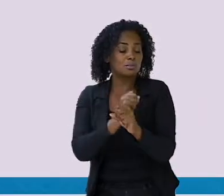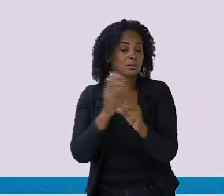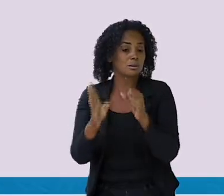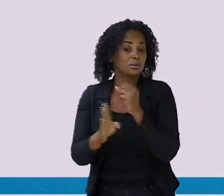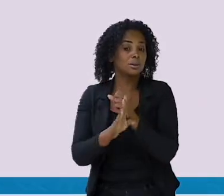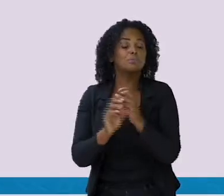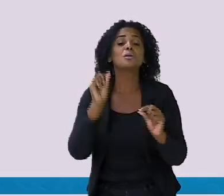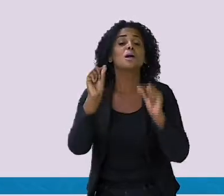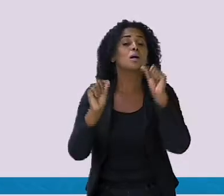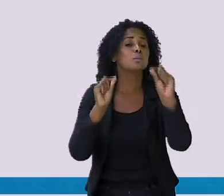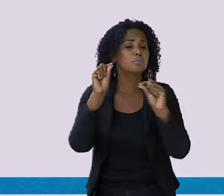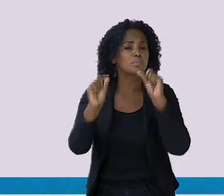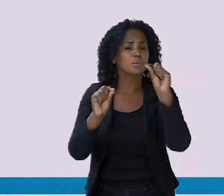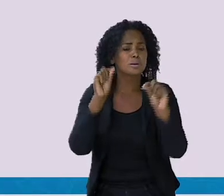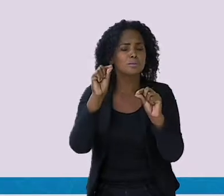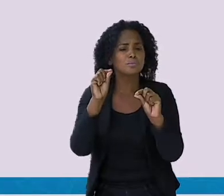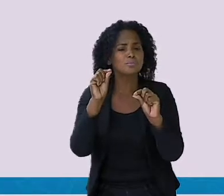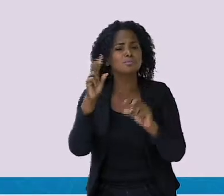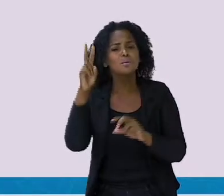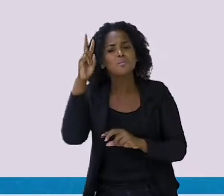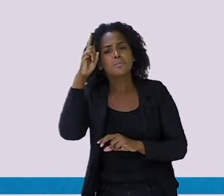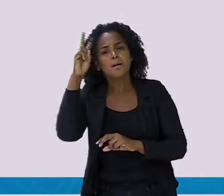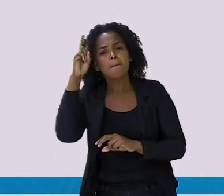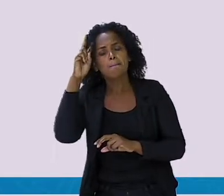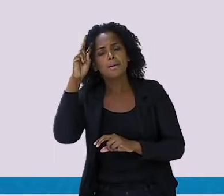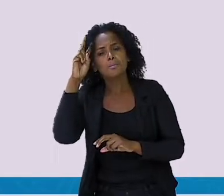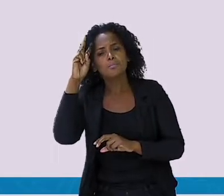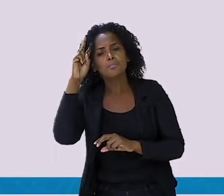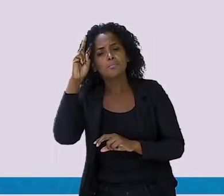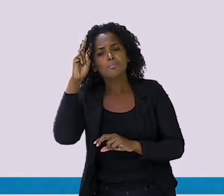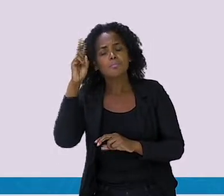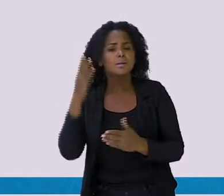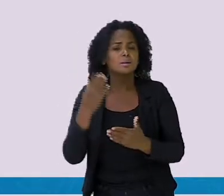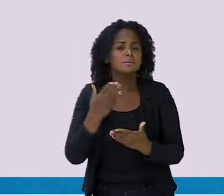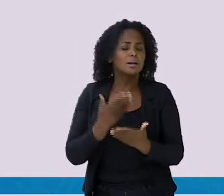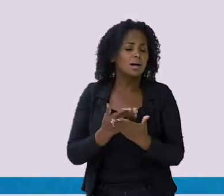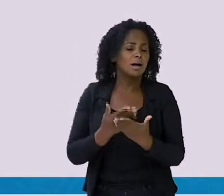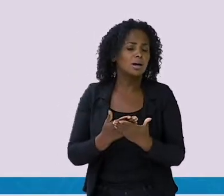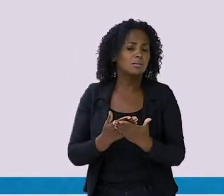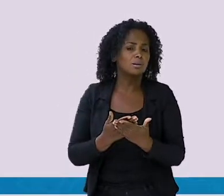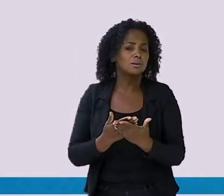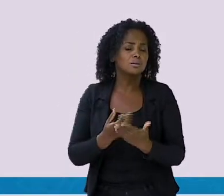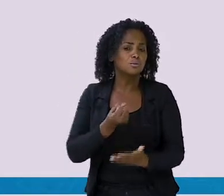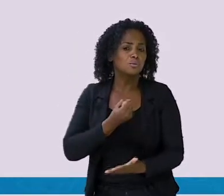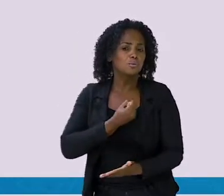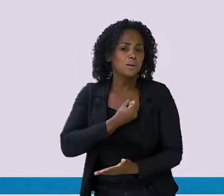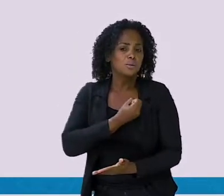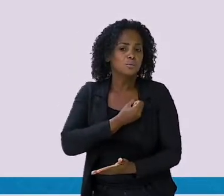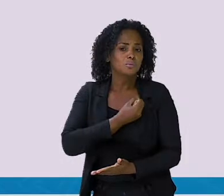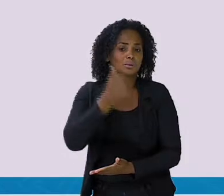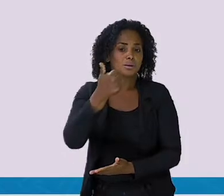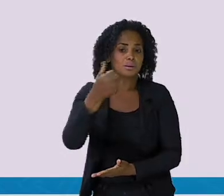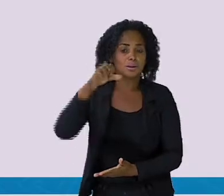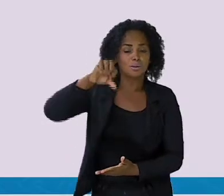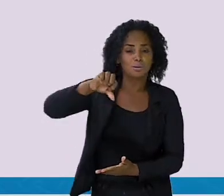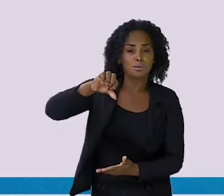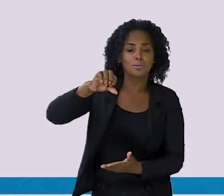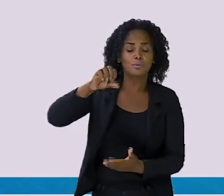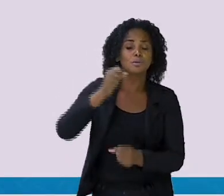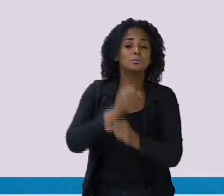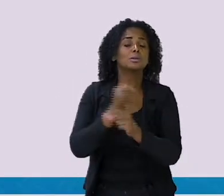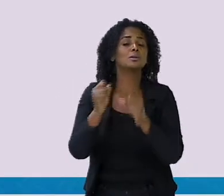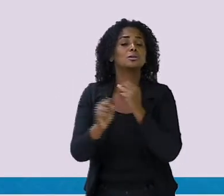Substantivo vamos relembrar, na aula de número 19, nós falamos que substantivo